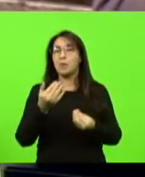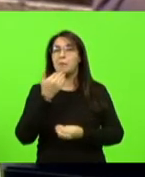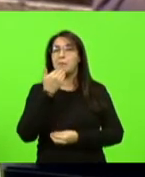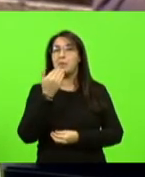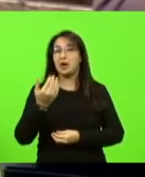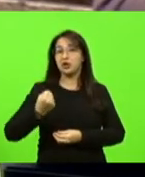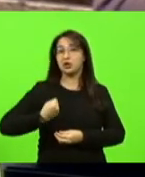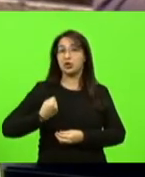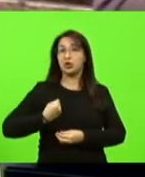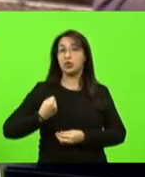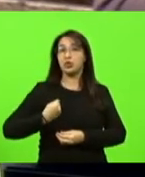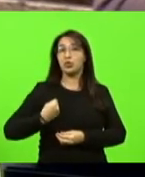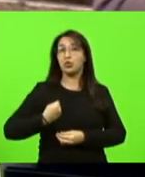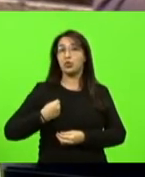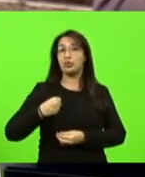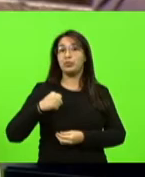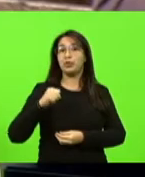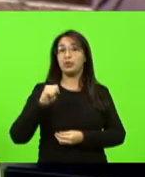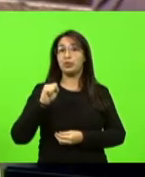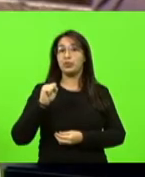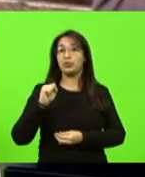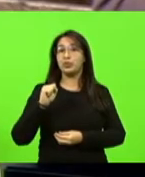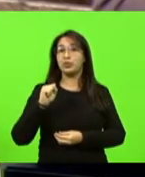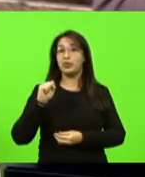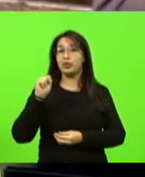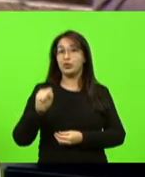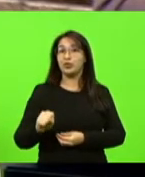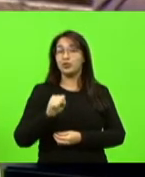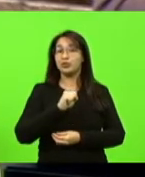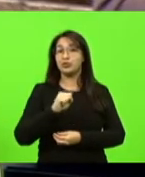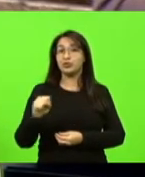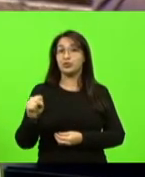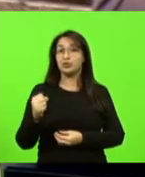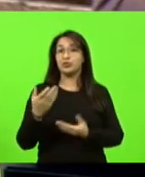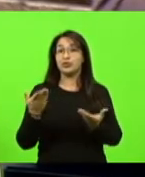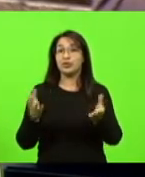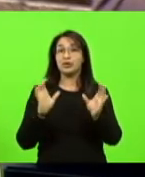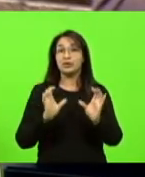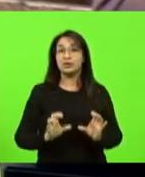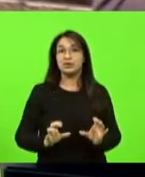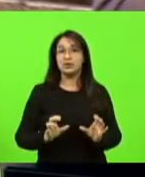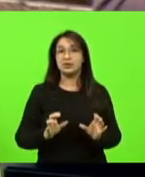da carteira do SUS do cidadão que seria atendido com aquele dinheiro. Vai saber se ele vai estar doente?